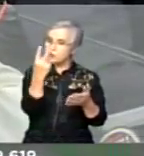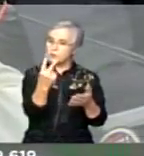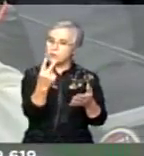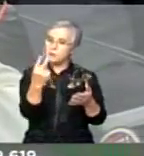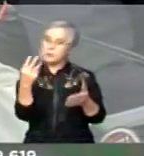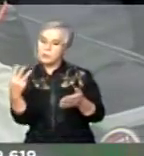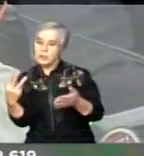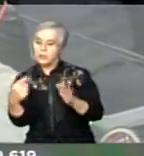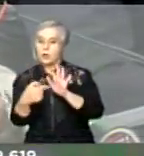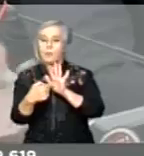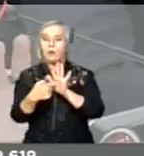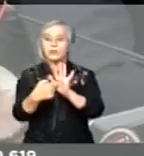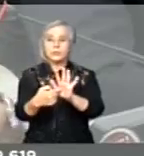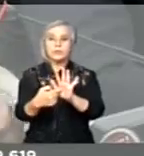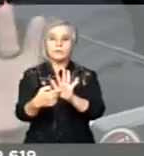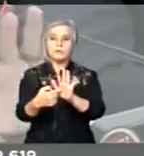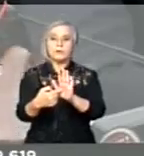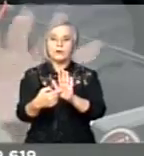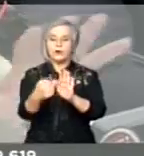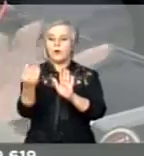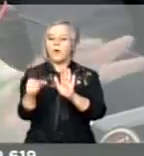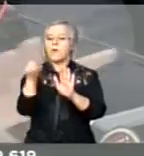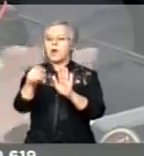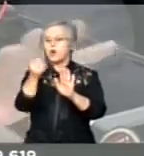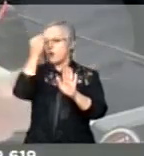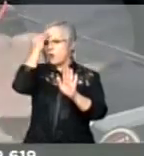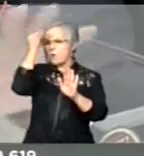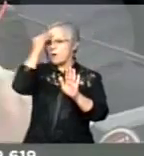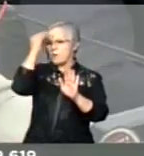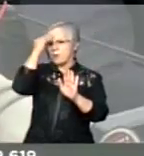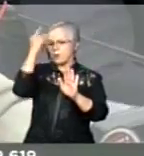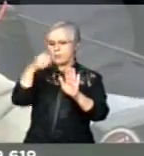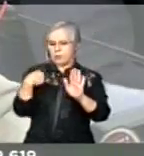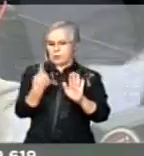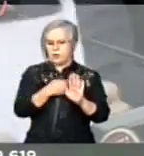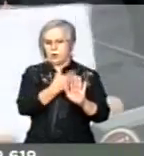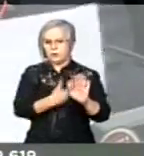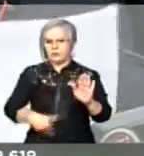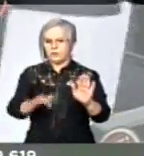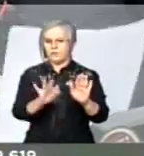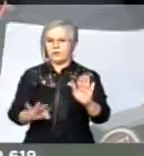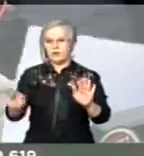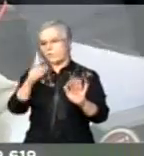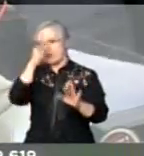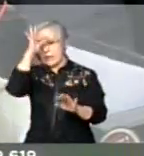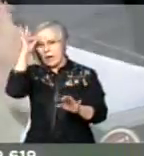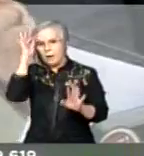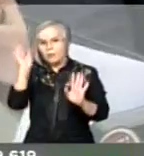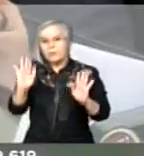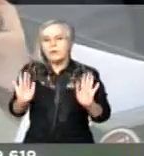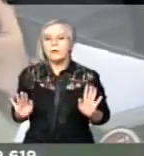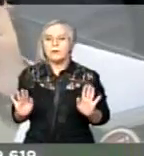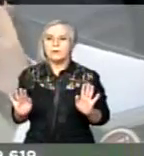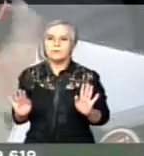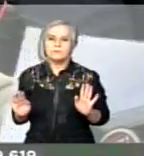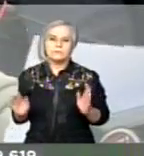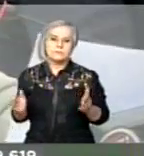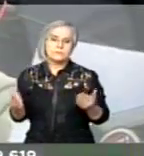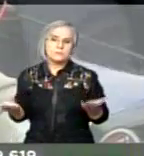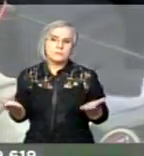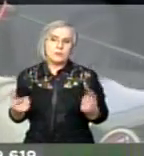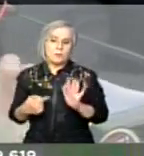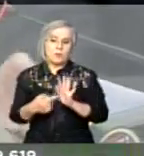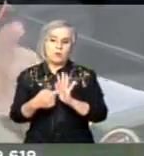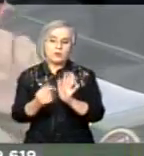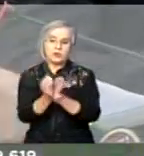gravemente enfermo, moribundo, entregando-se à queimação pública um